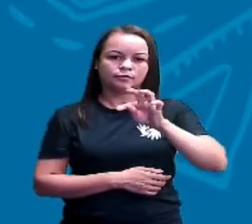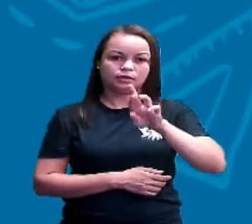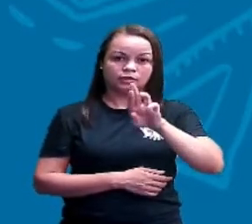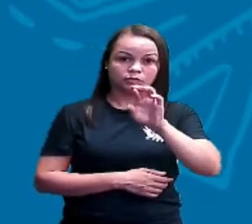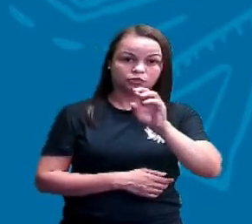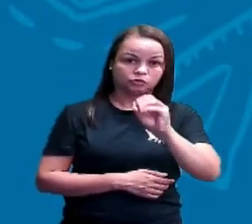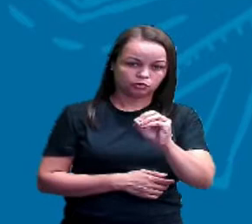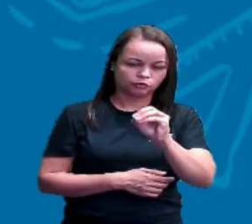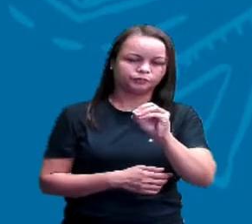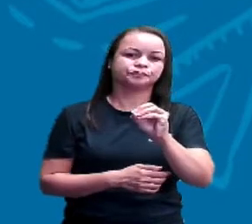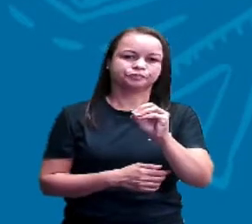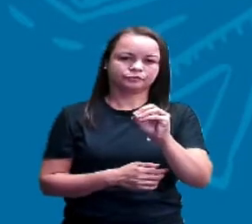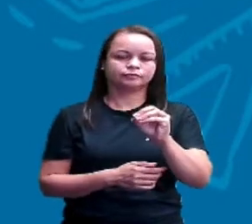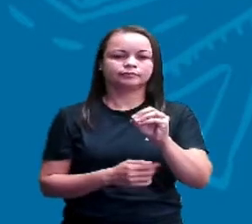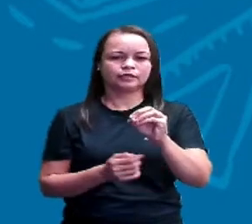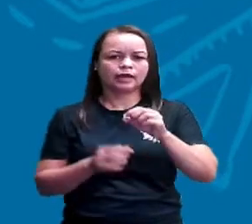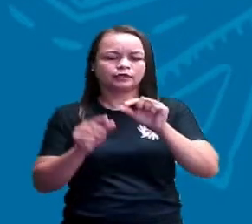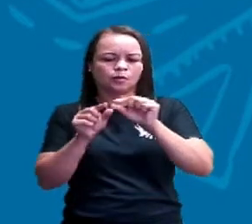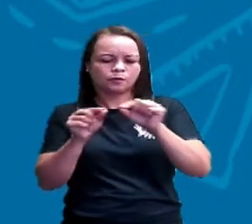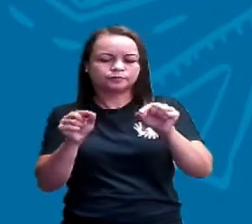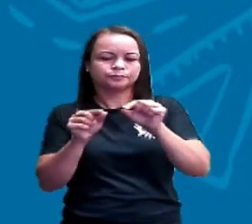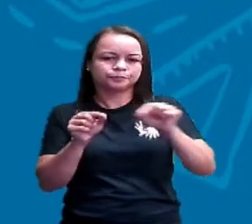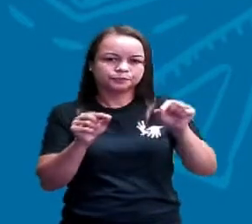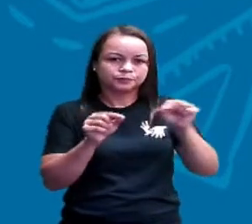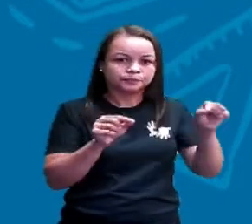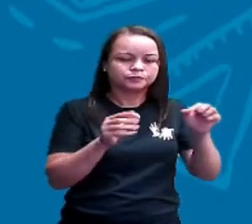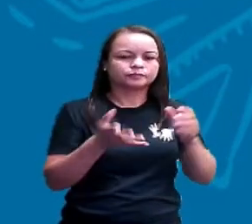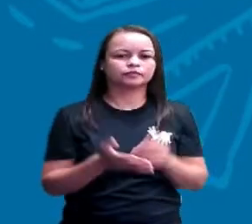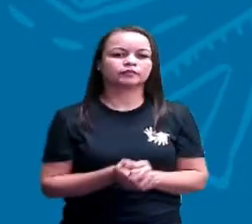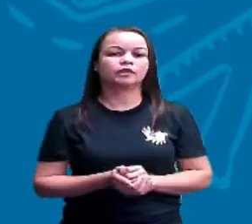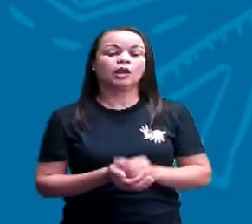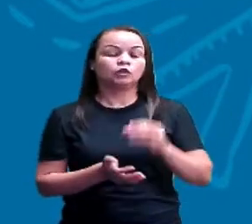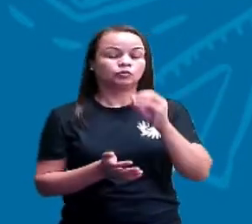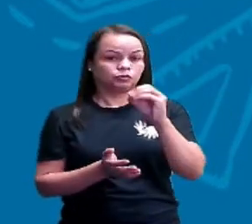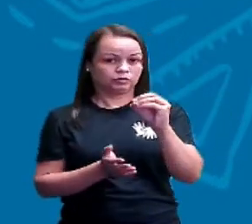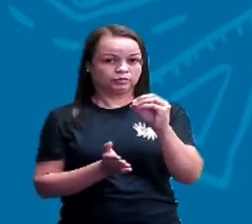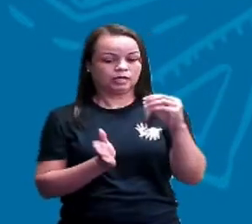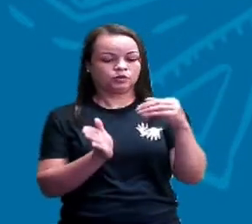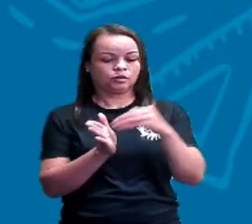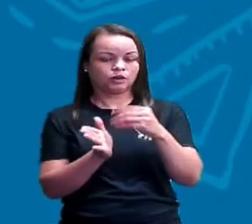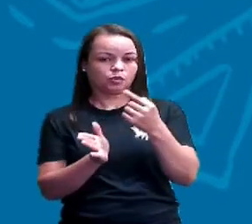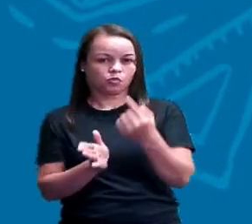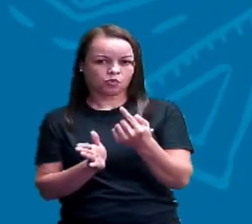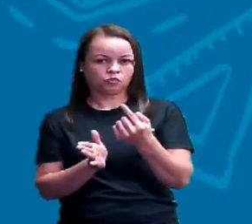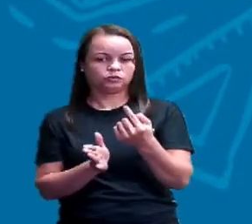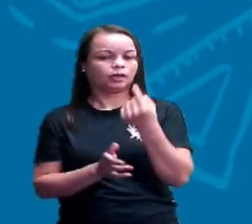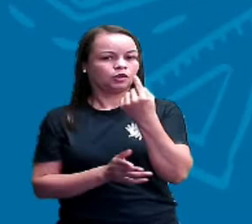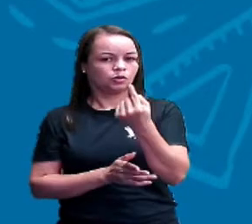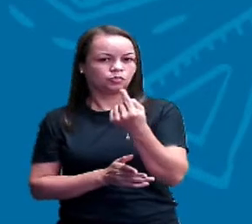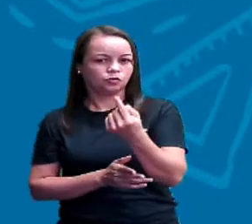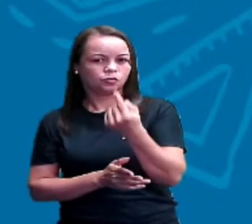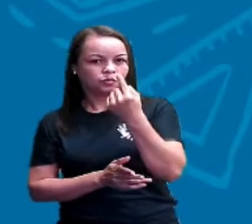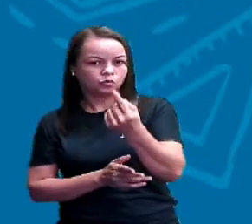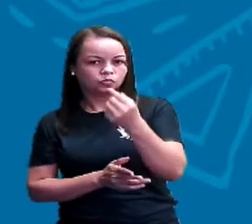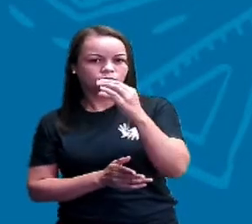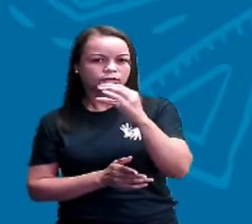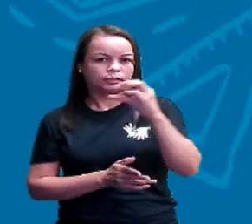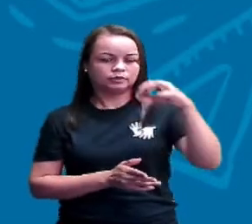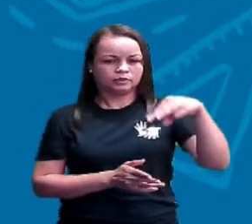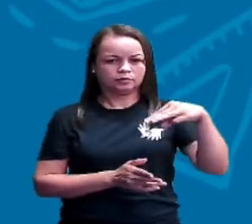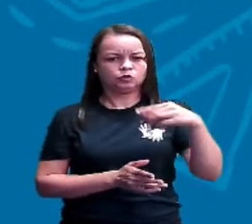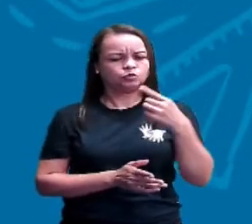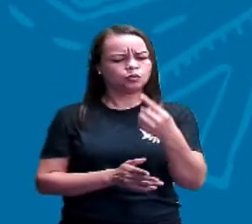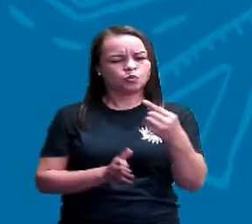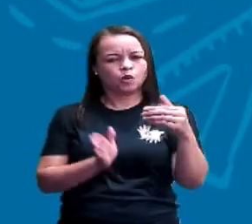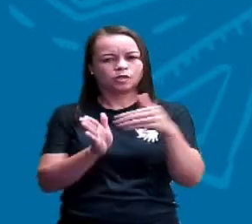1 centímetro. Então, vamos lá. Do 0 para o 1 tem 1 centímetro. Do 1